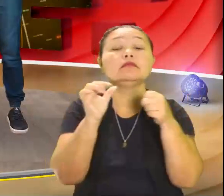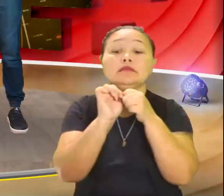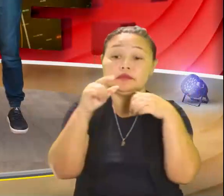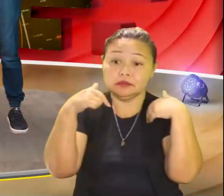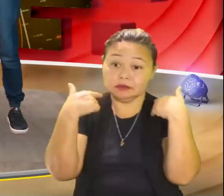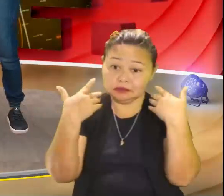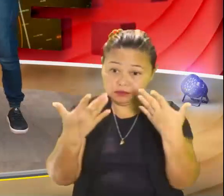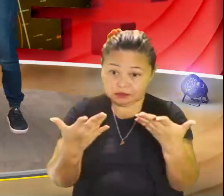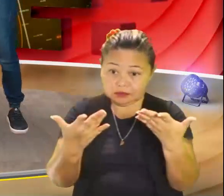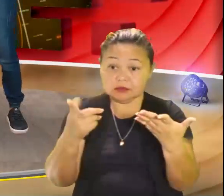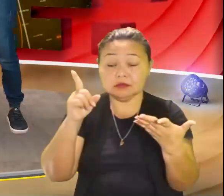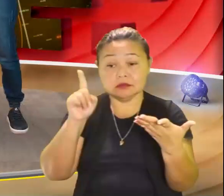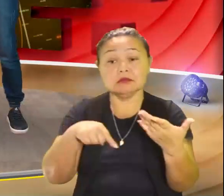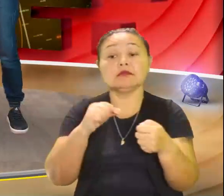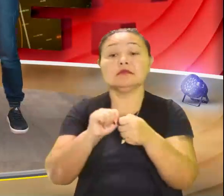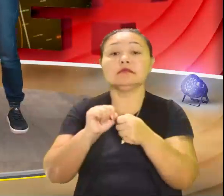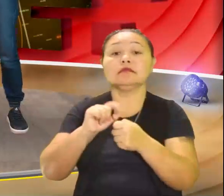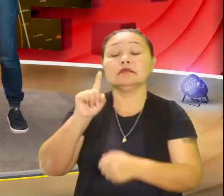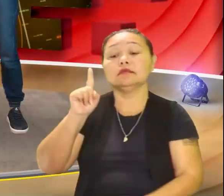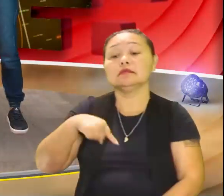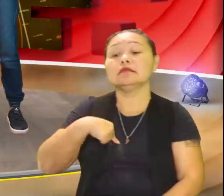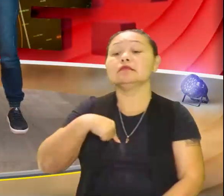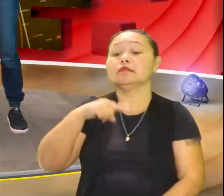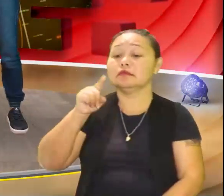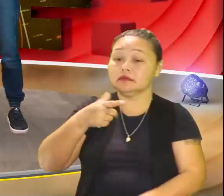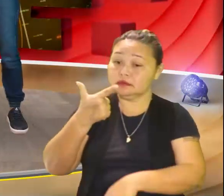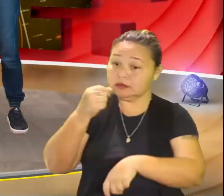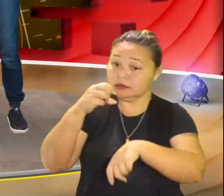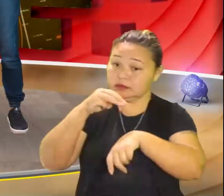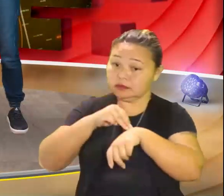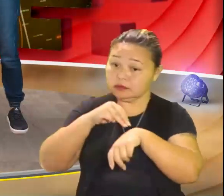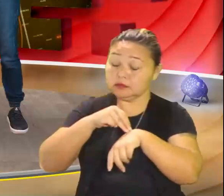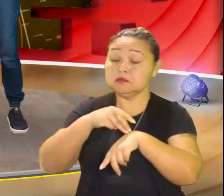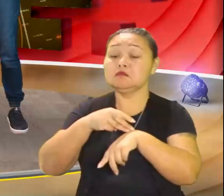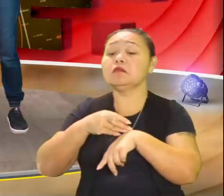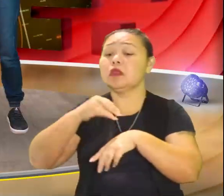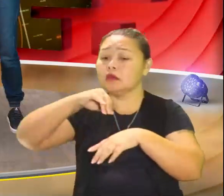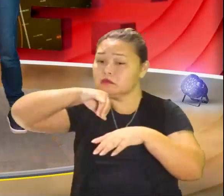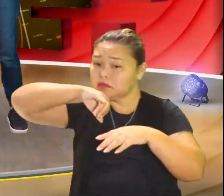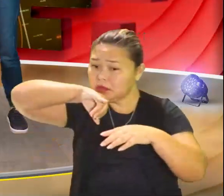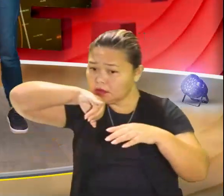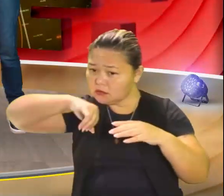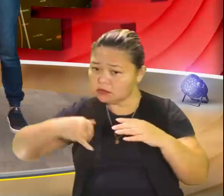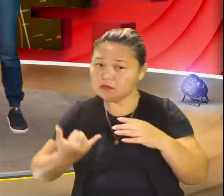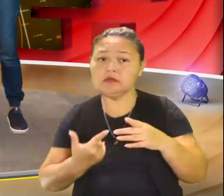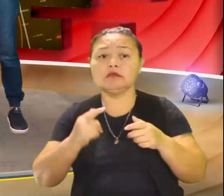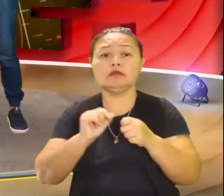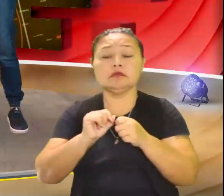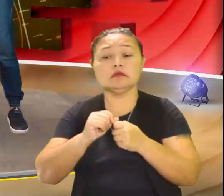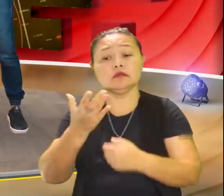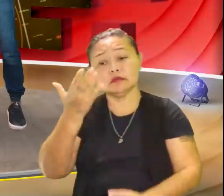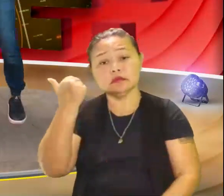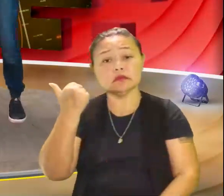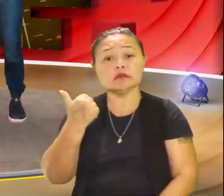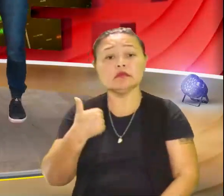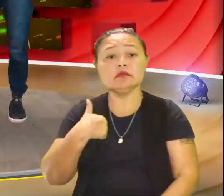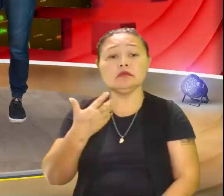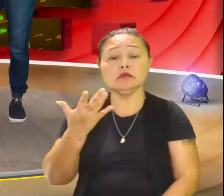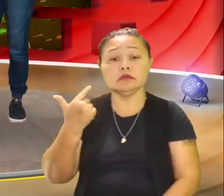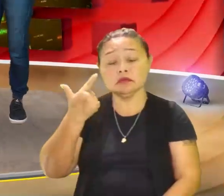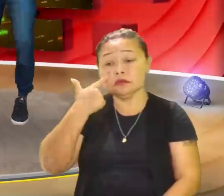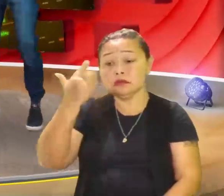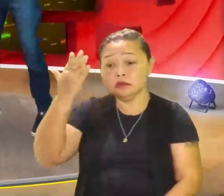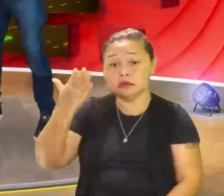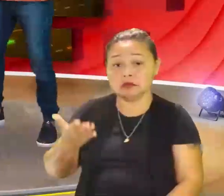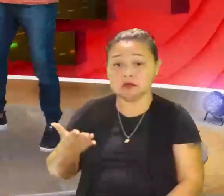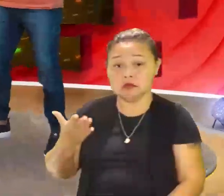vou estudar 20 minutos, que sejam 20 minutos bem aproveitados. Chega mais pertinho aqui, vamos lá, vamos chegar mais